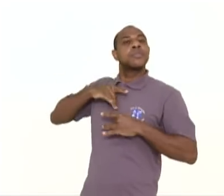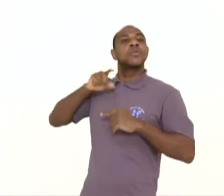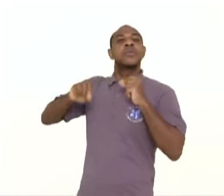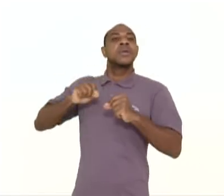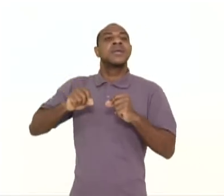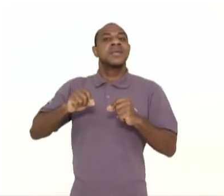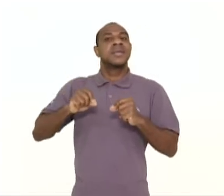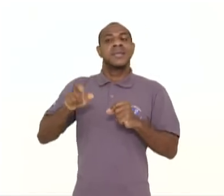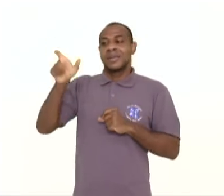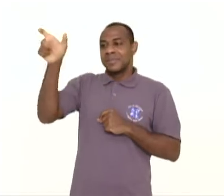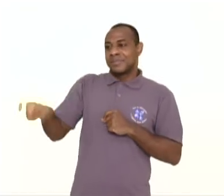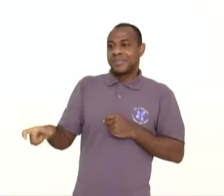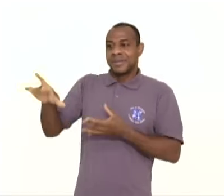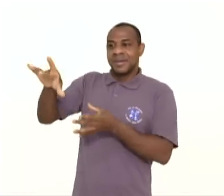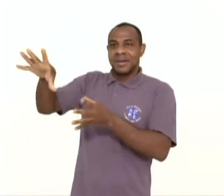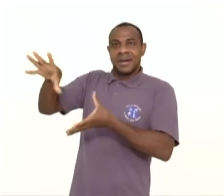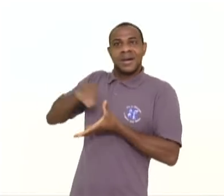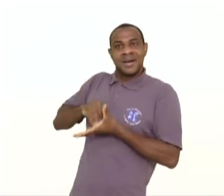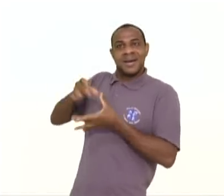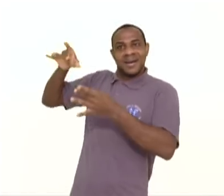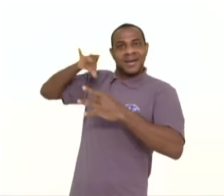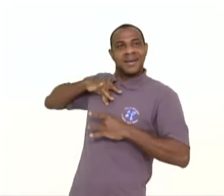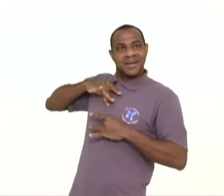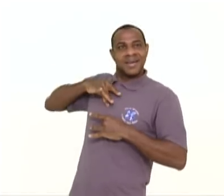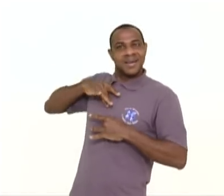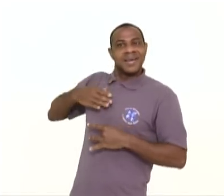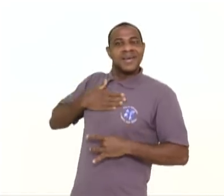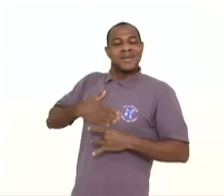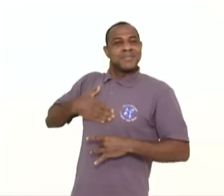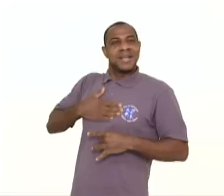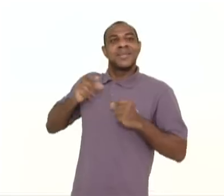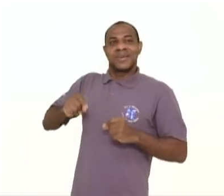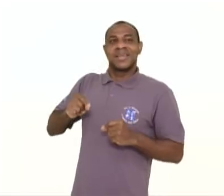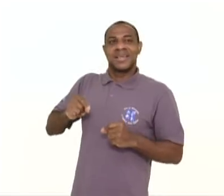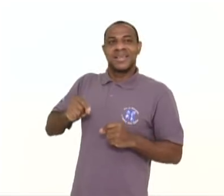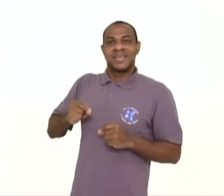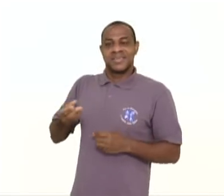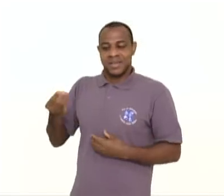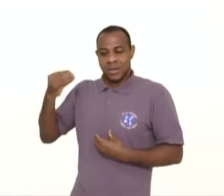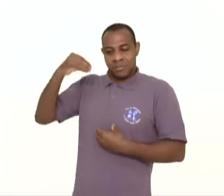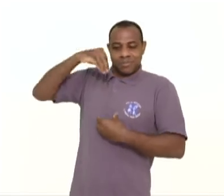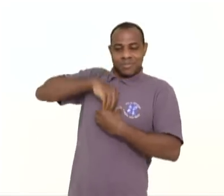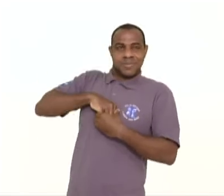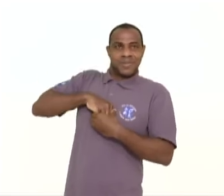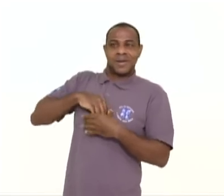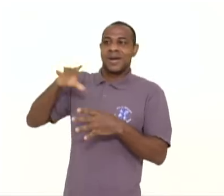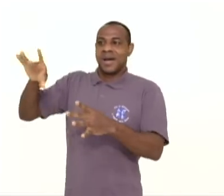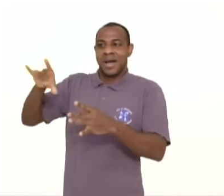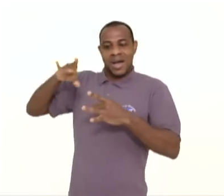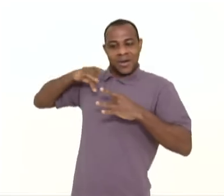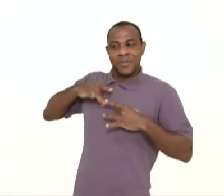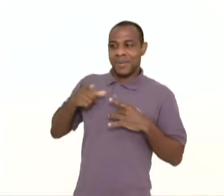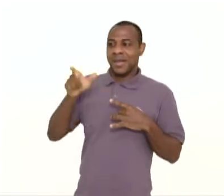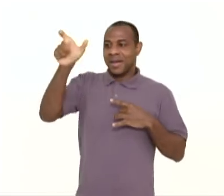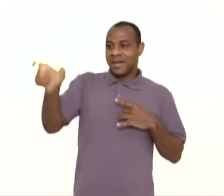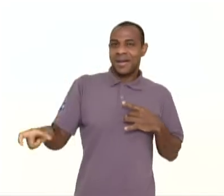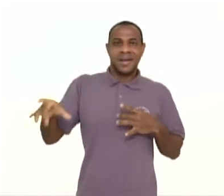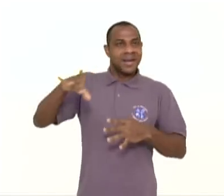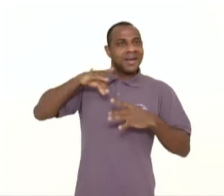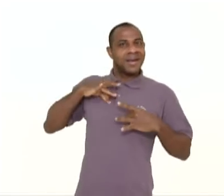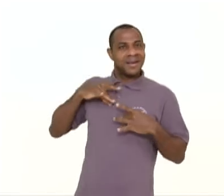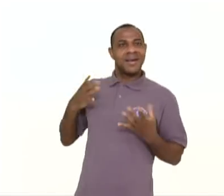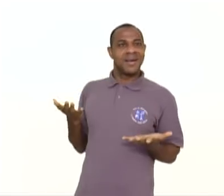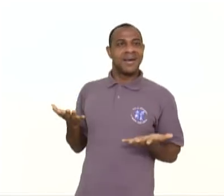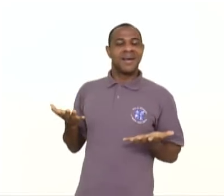de determinado personagem, então o prazer está em se passar pelo outro, né? Então não tem muita dificuldade nessa definição, né? Então